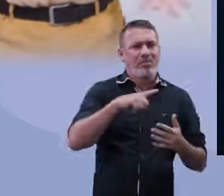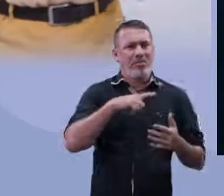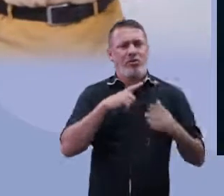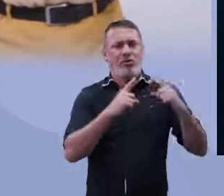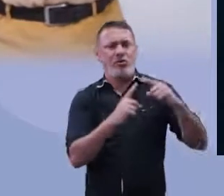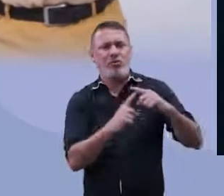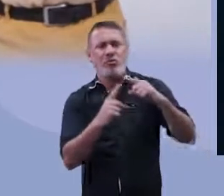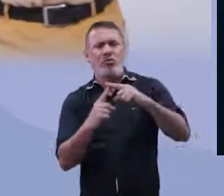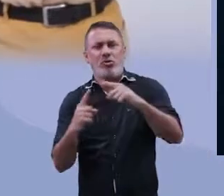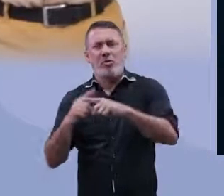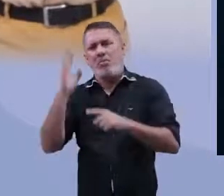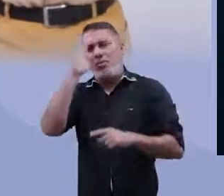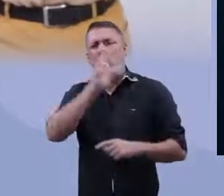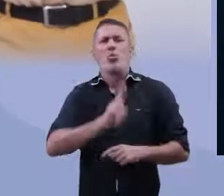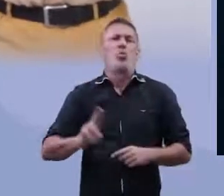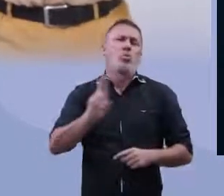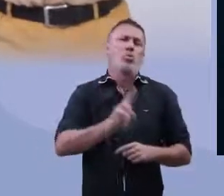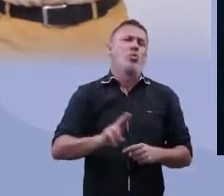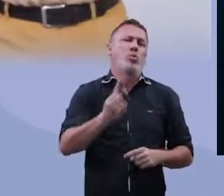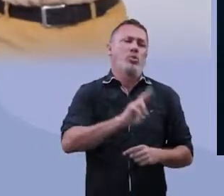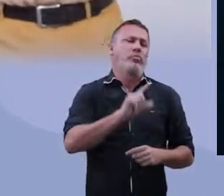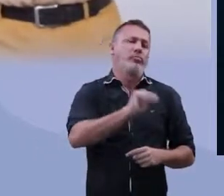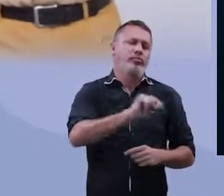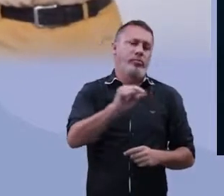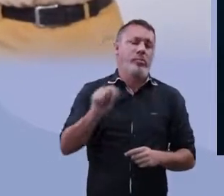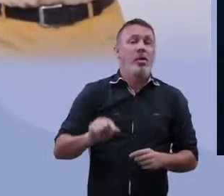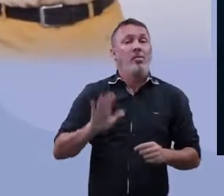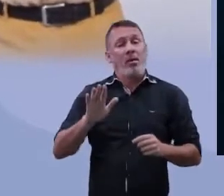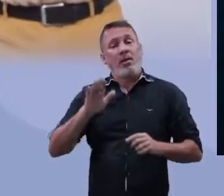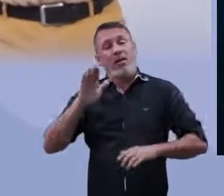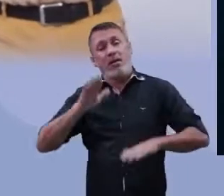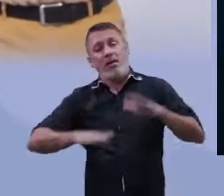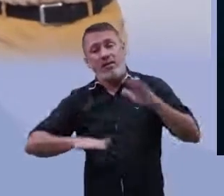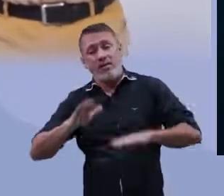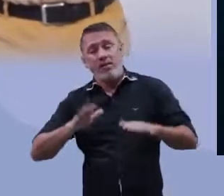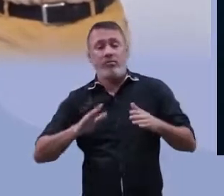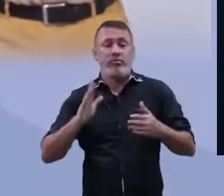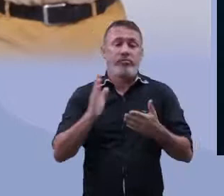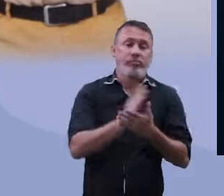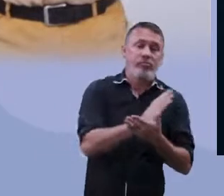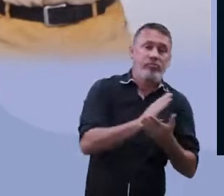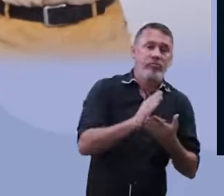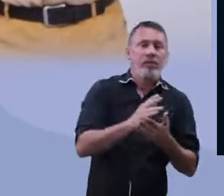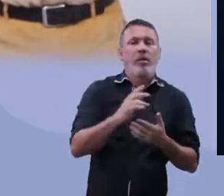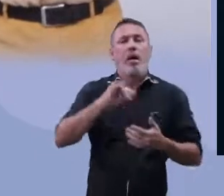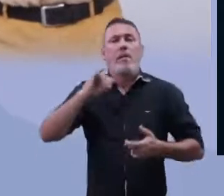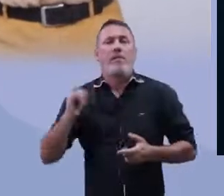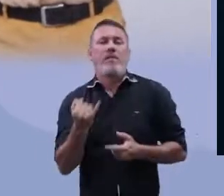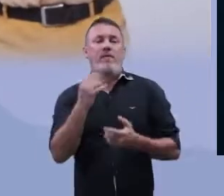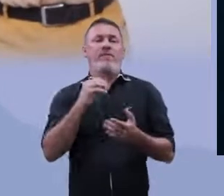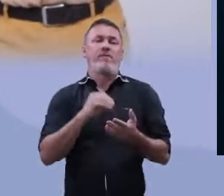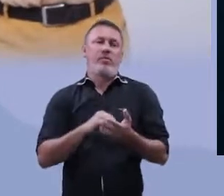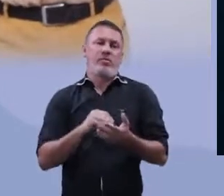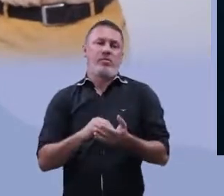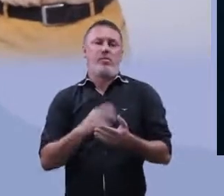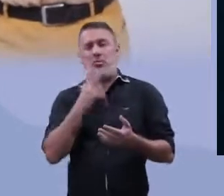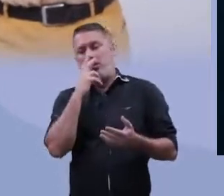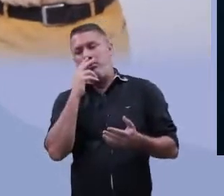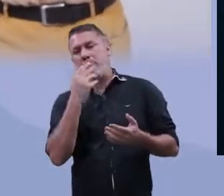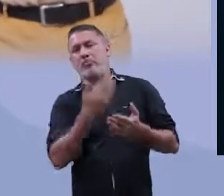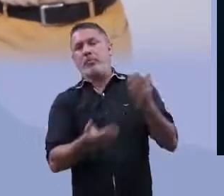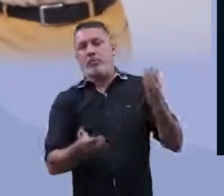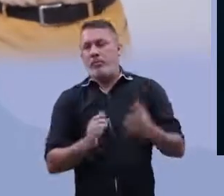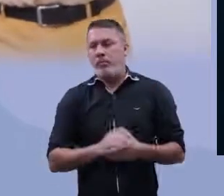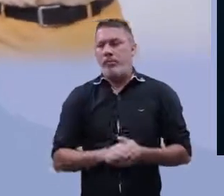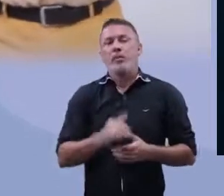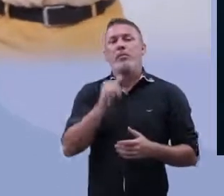gama representativa, né? Só que, às vezes, algumas dessas fontes são subaproveitadas. Né? Um exemplo, né, a